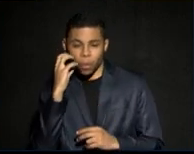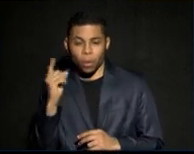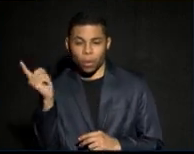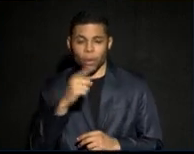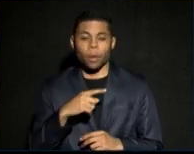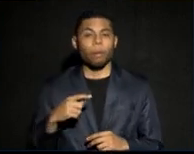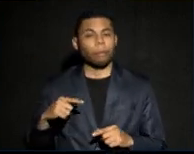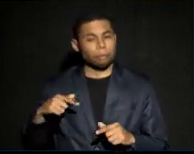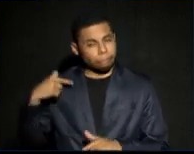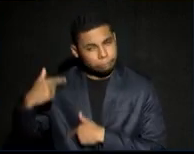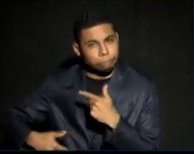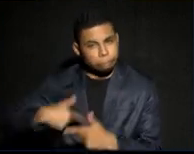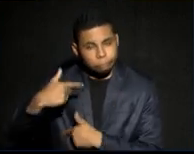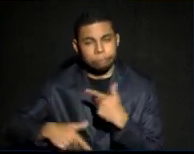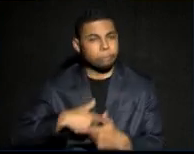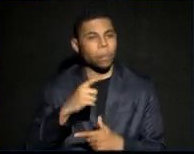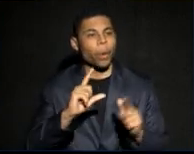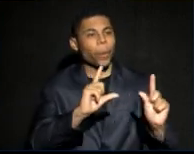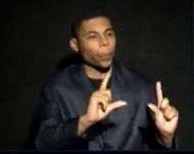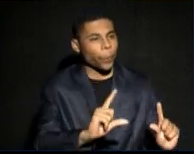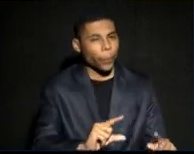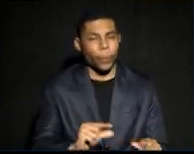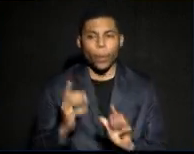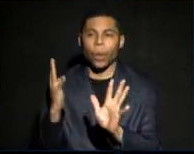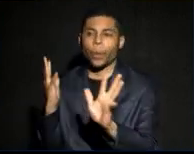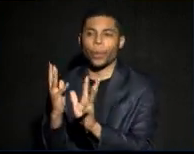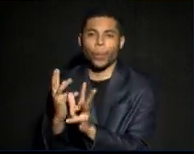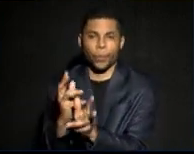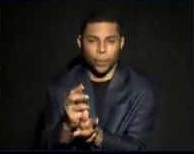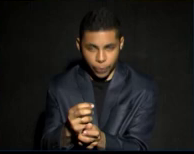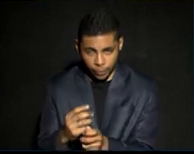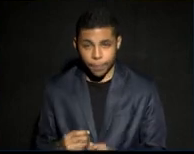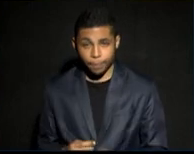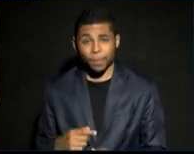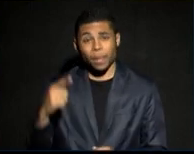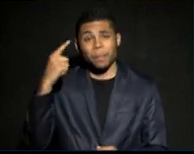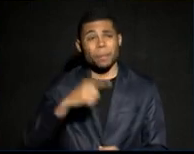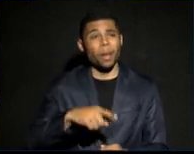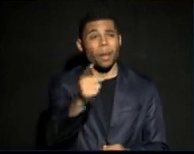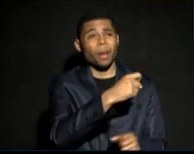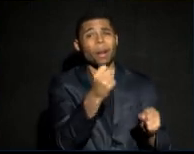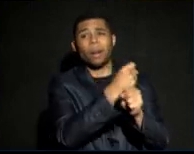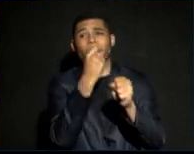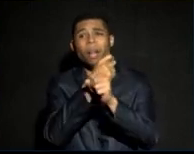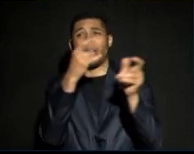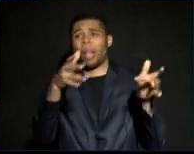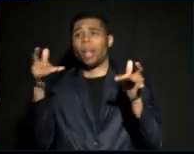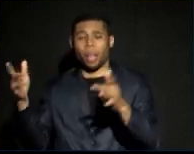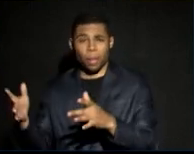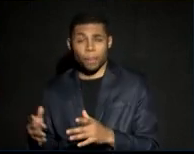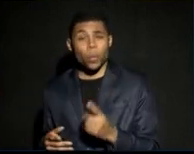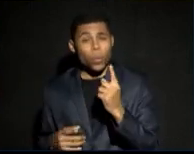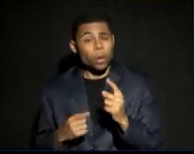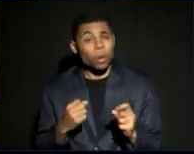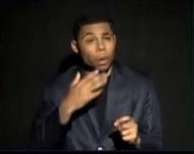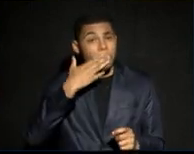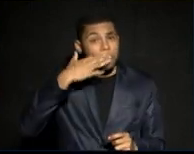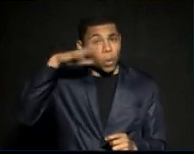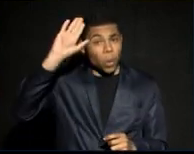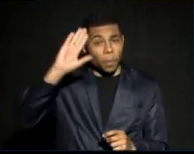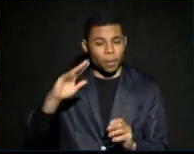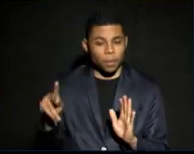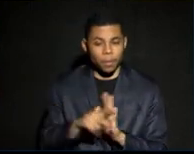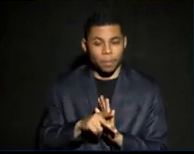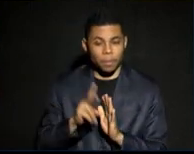ganhar a eleição tiveram fazer o corujão da saúde para diminuir as filas deixou a cidade com obras inacabadas a o que tinha